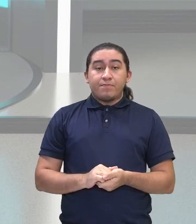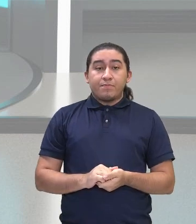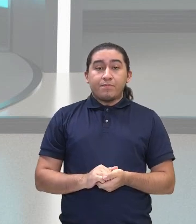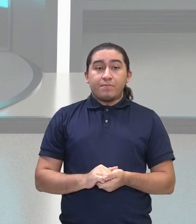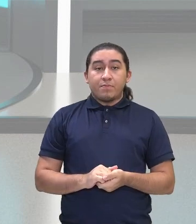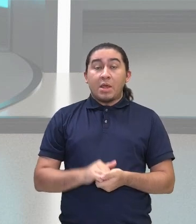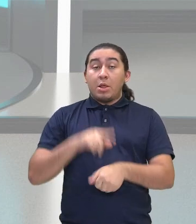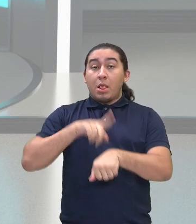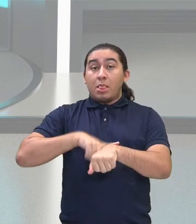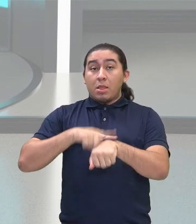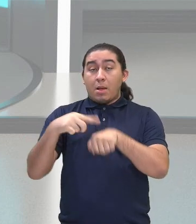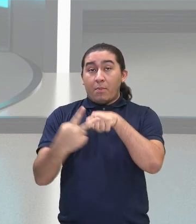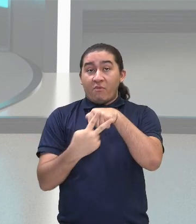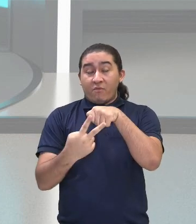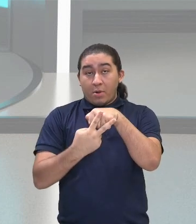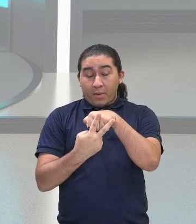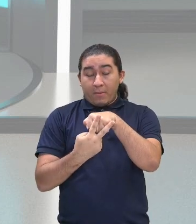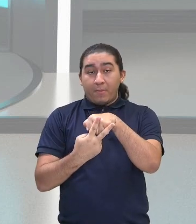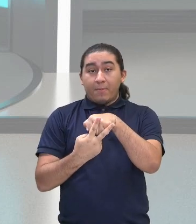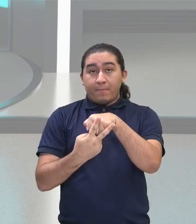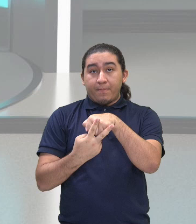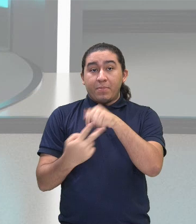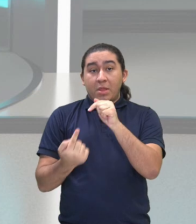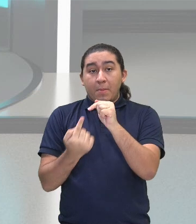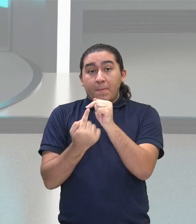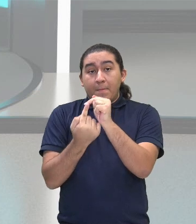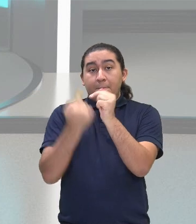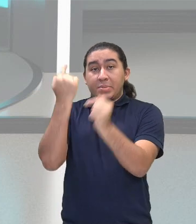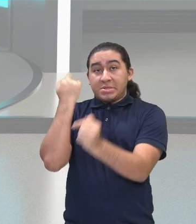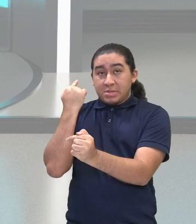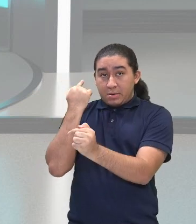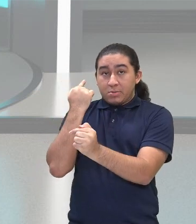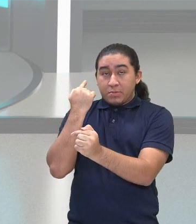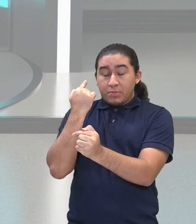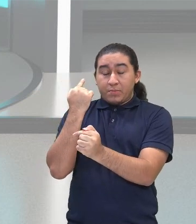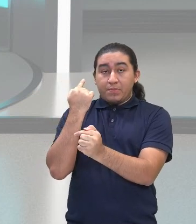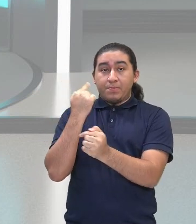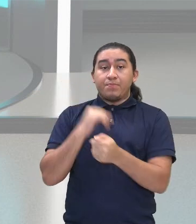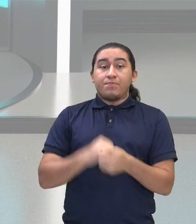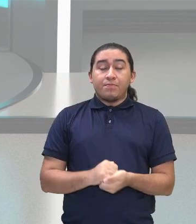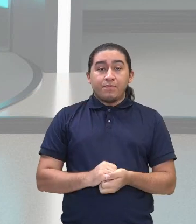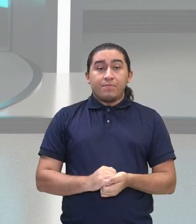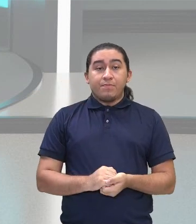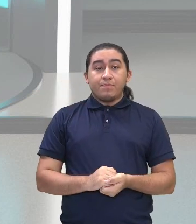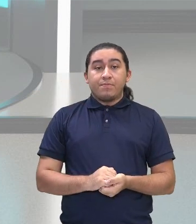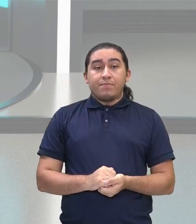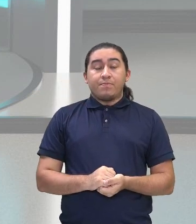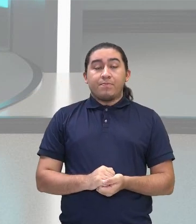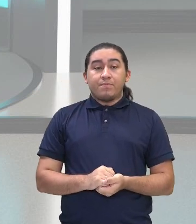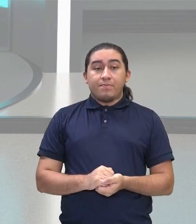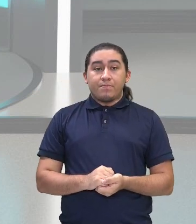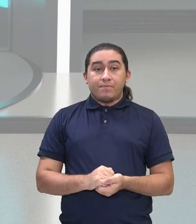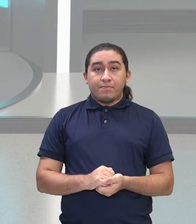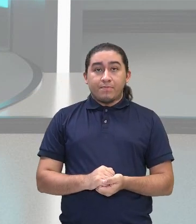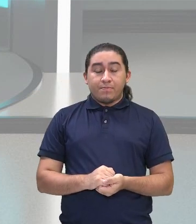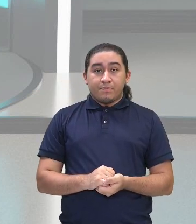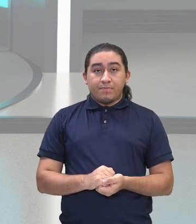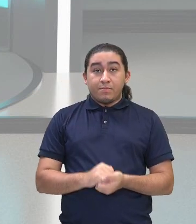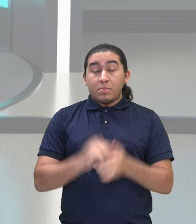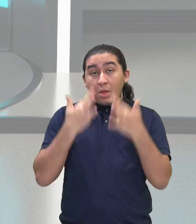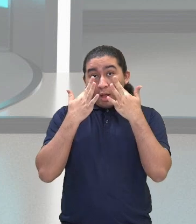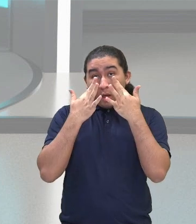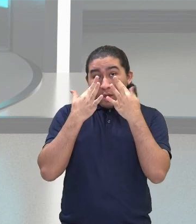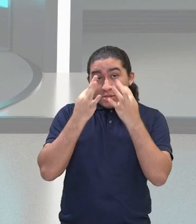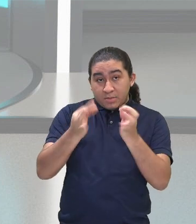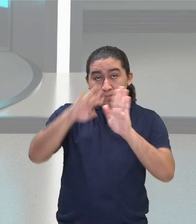pretérito mais que perfeito do indicativo. Olha aí. Eu lera, tu